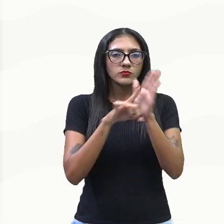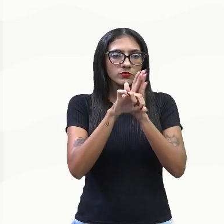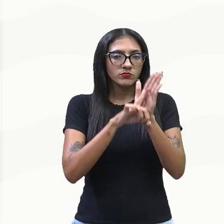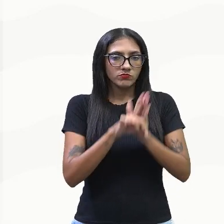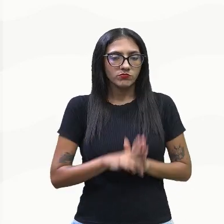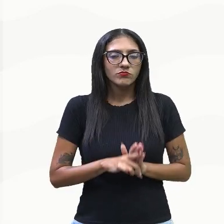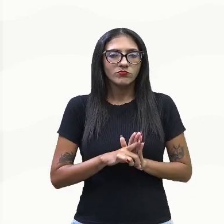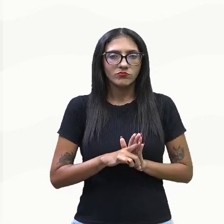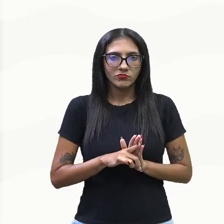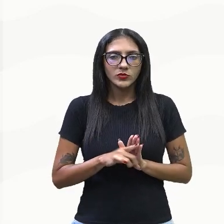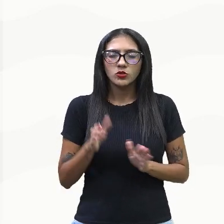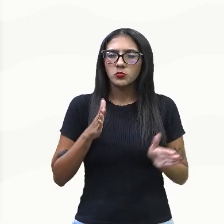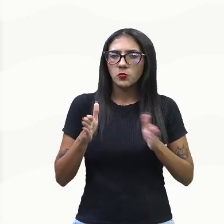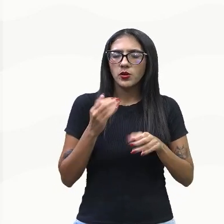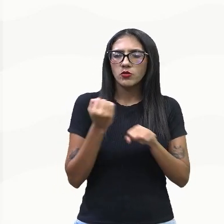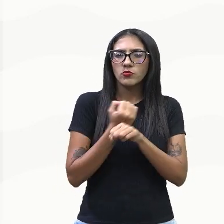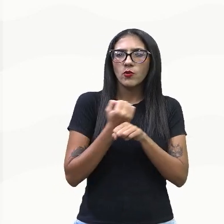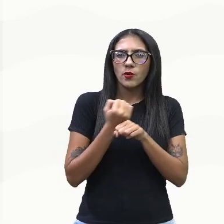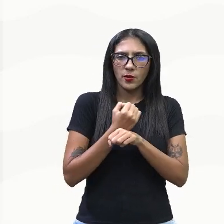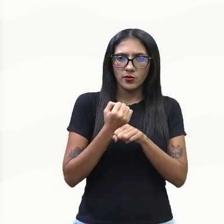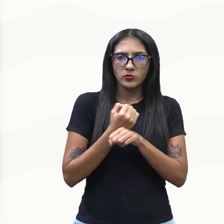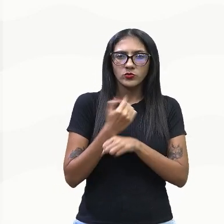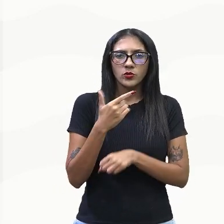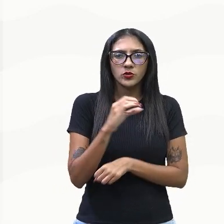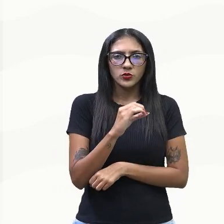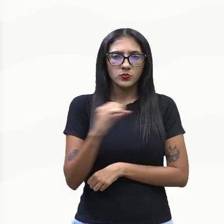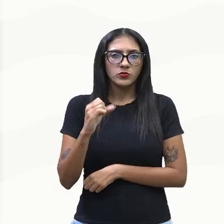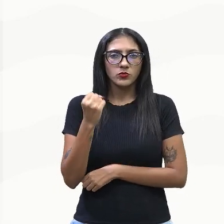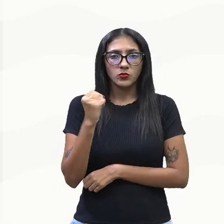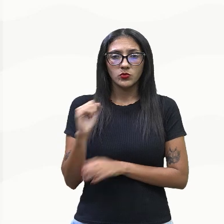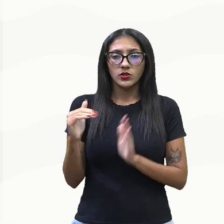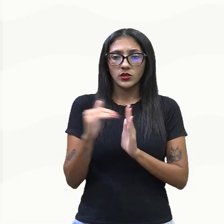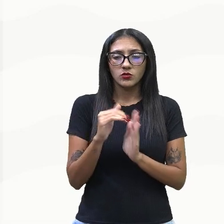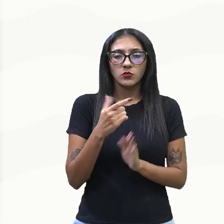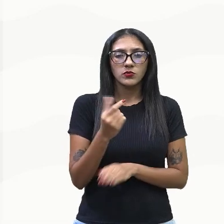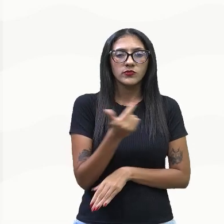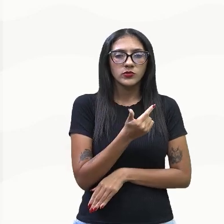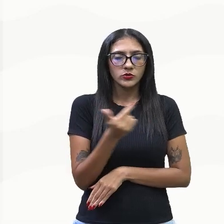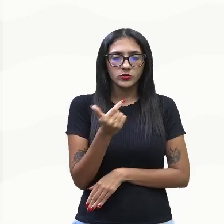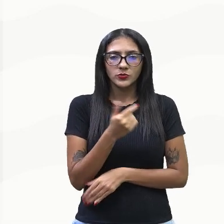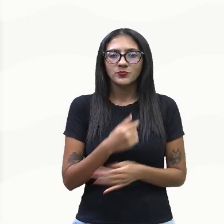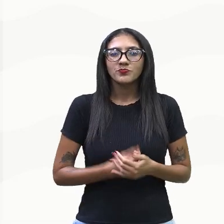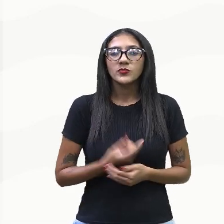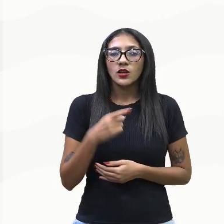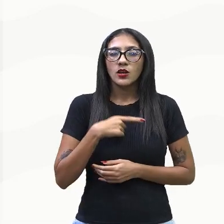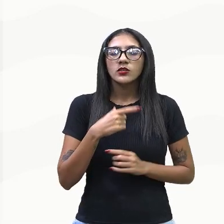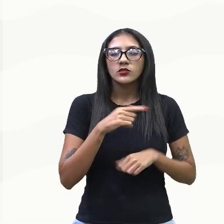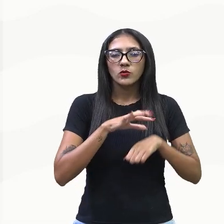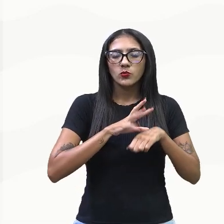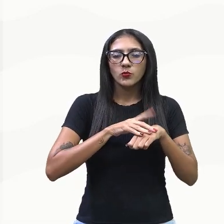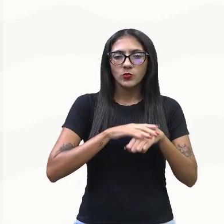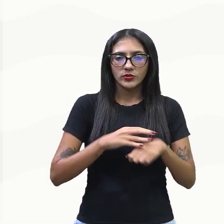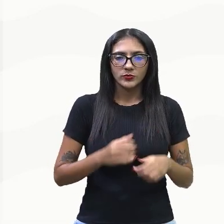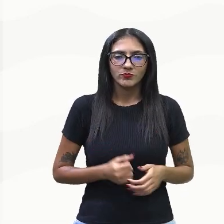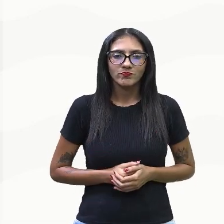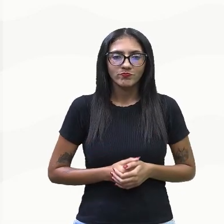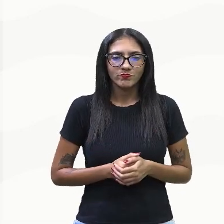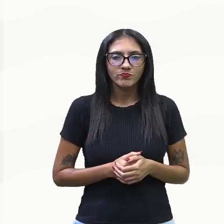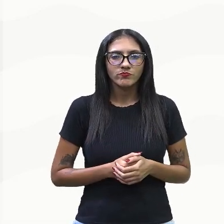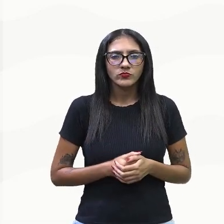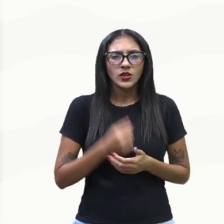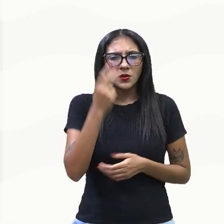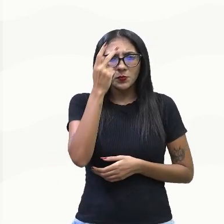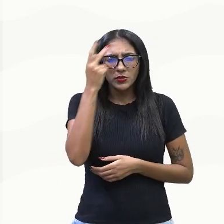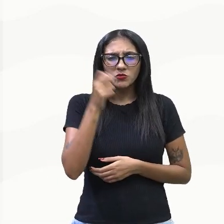de 2008 a 2022, para entender o quê? Essa doença chamada AVC, em pessoas idosas? Não, em